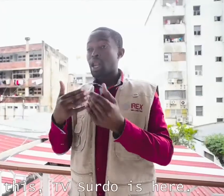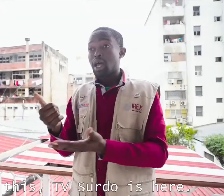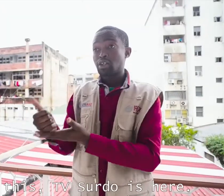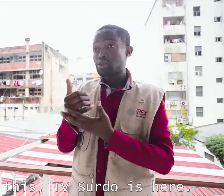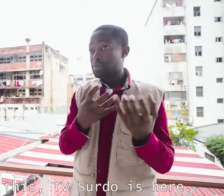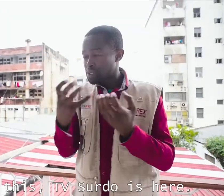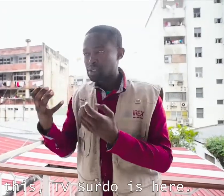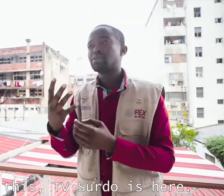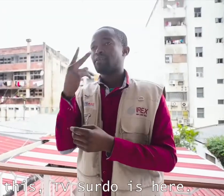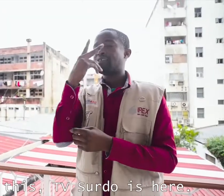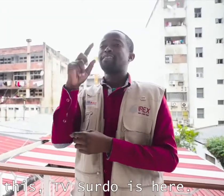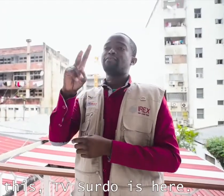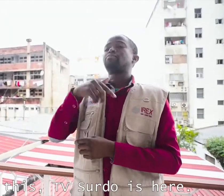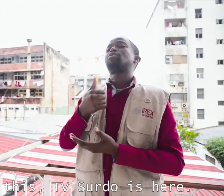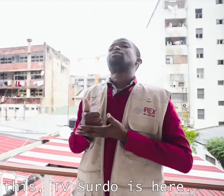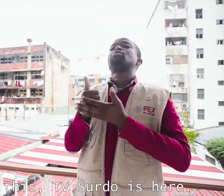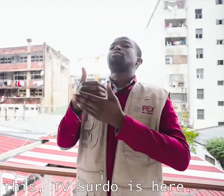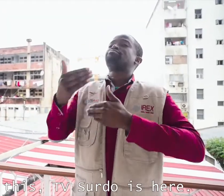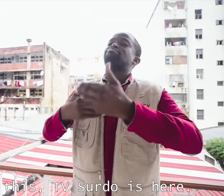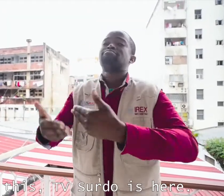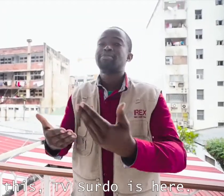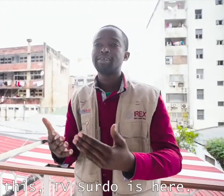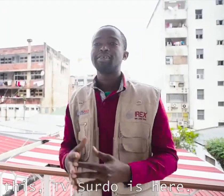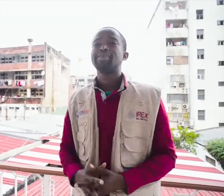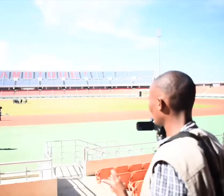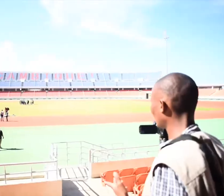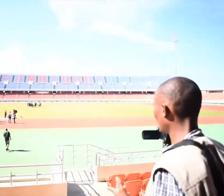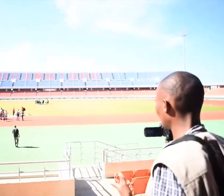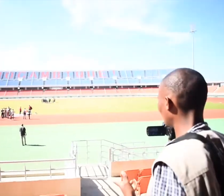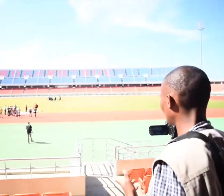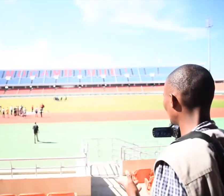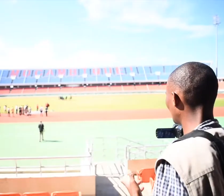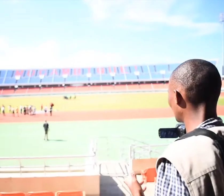Por isso, nós a TV Surdo estamos aqui.